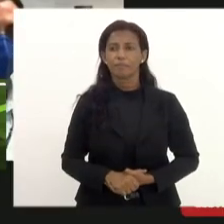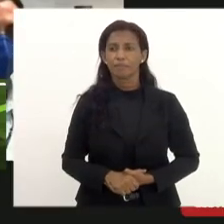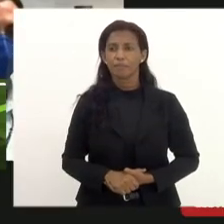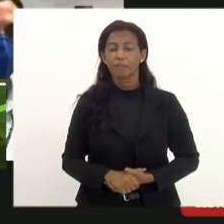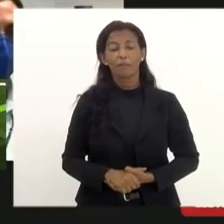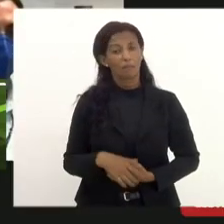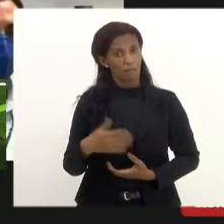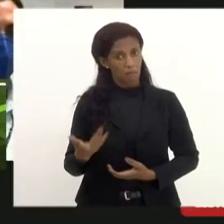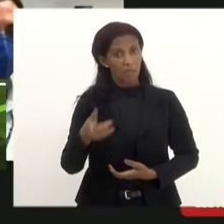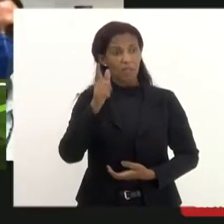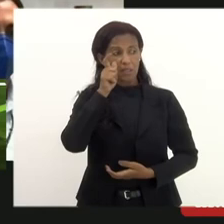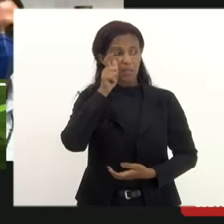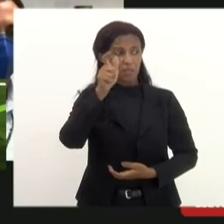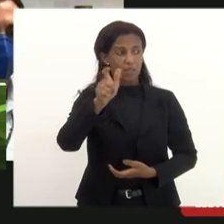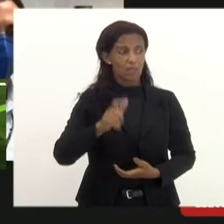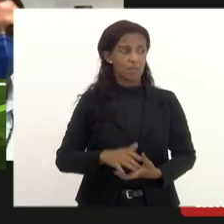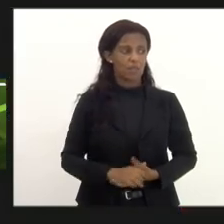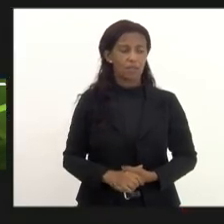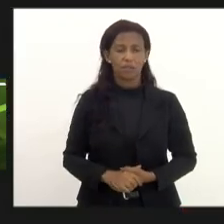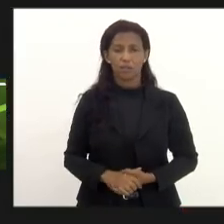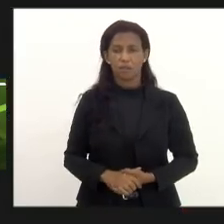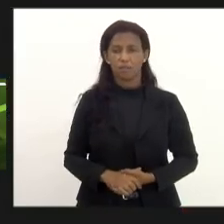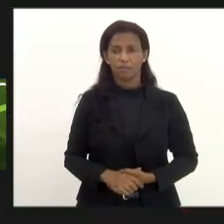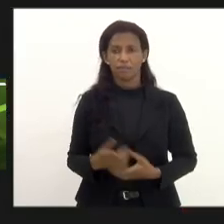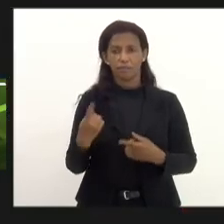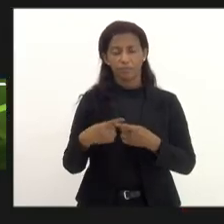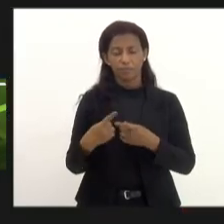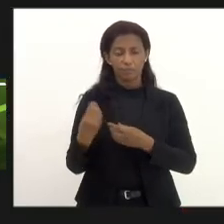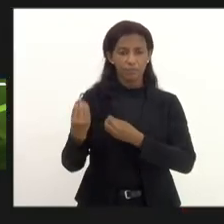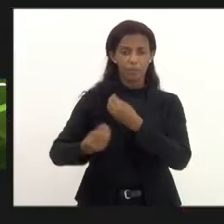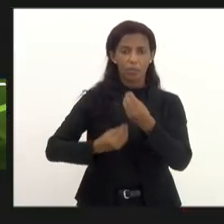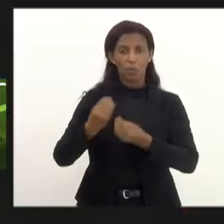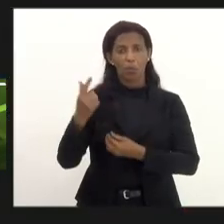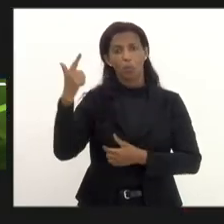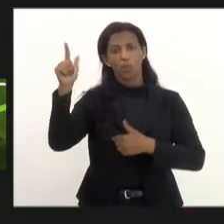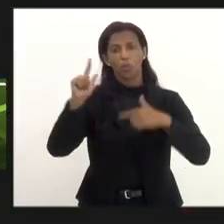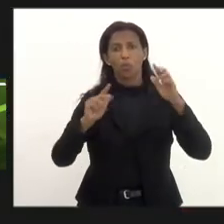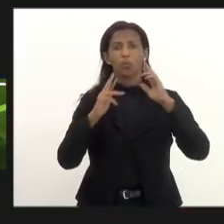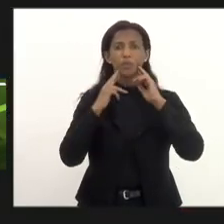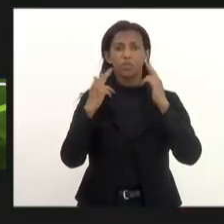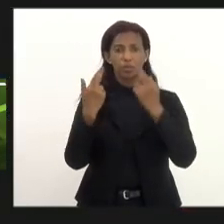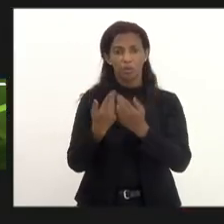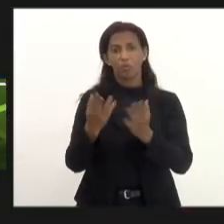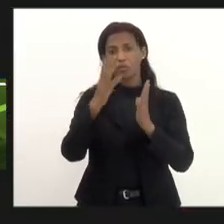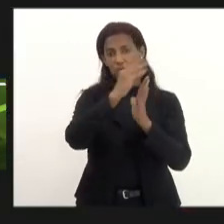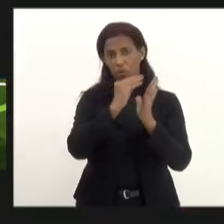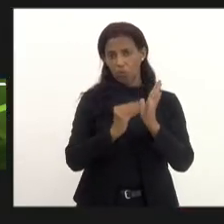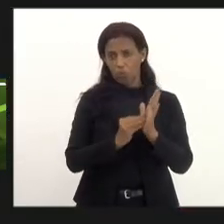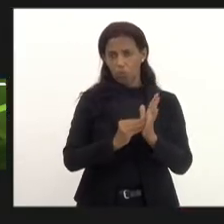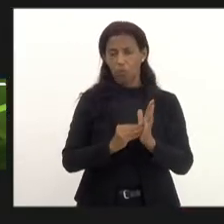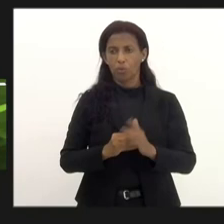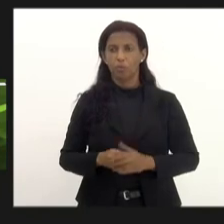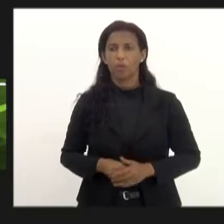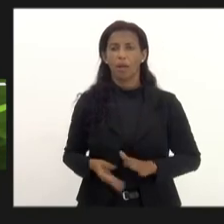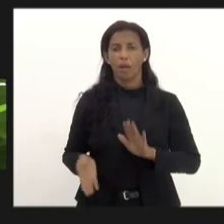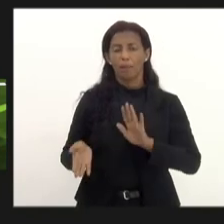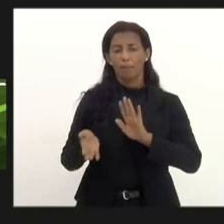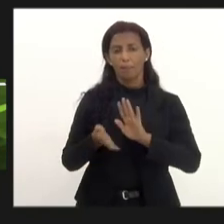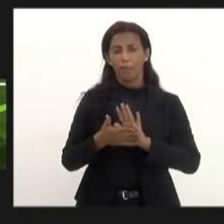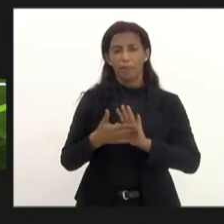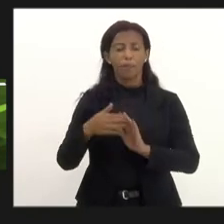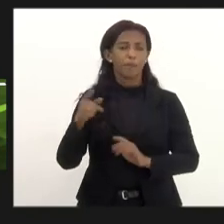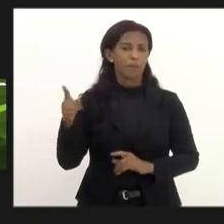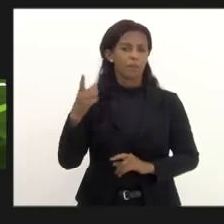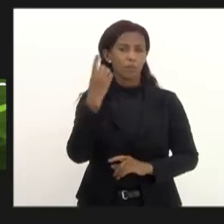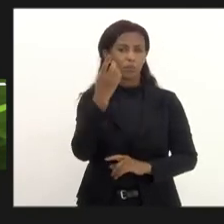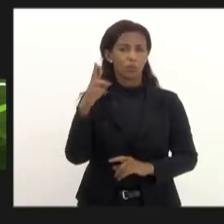Seria interessante, né? Porque, como em outras reuniões nós já colocamos, inclusive a própria doutora Magda